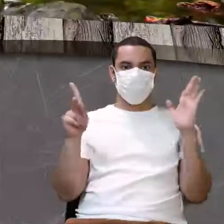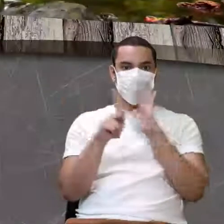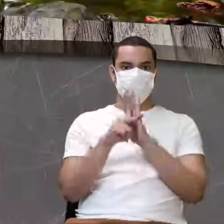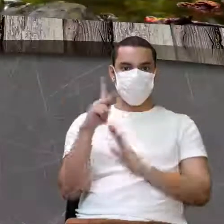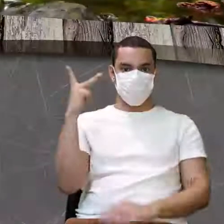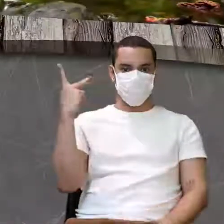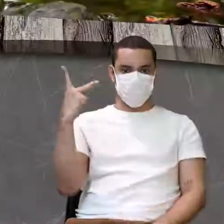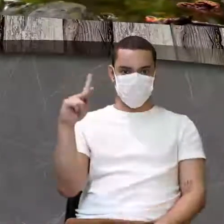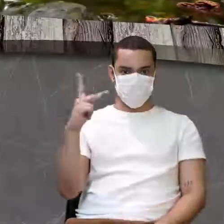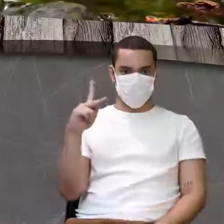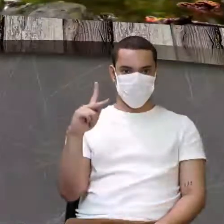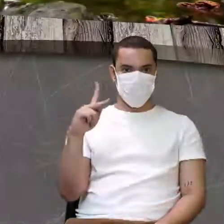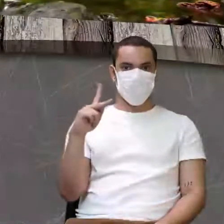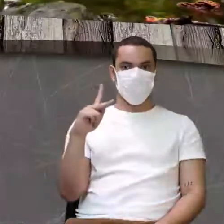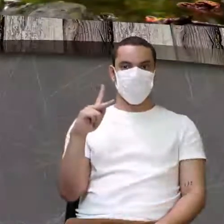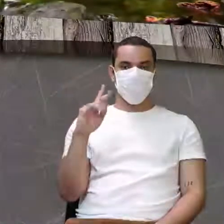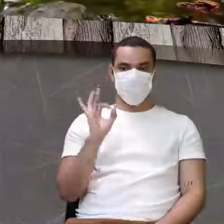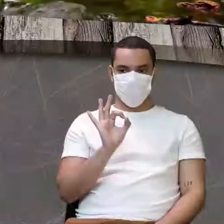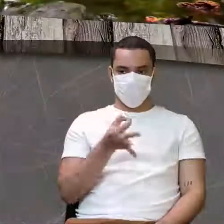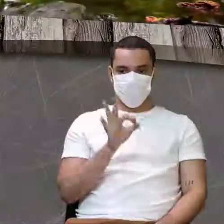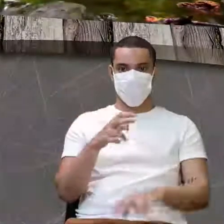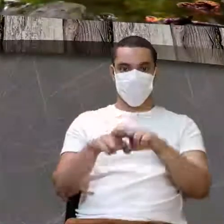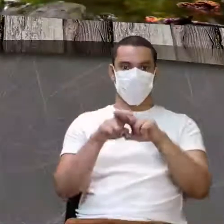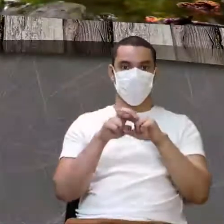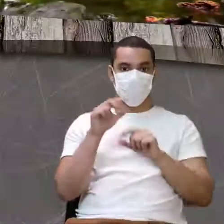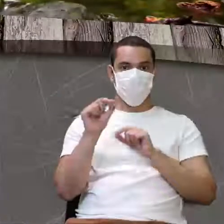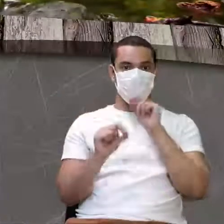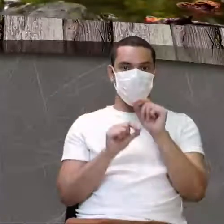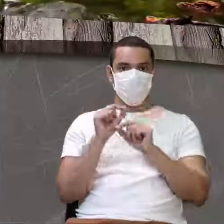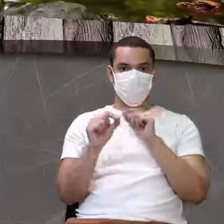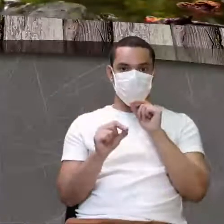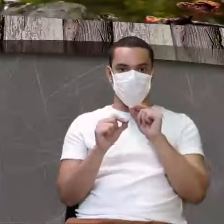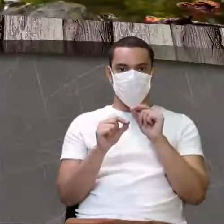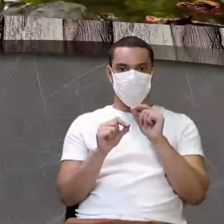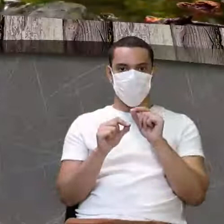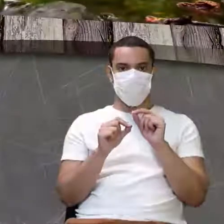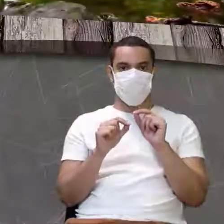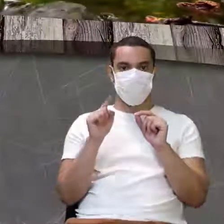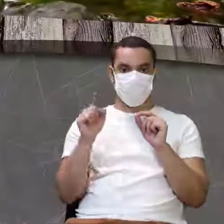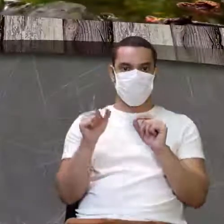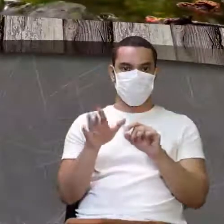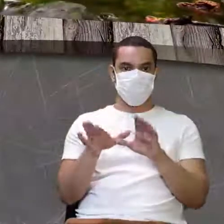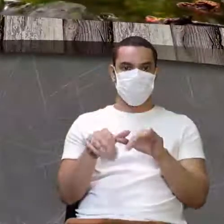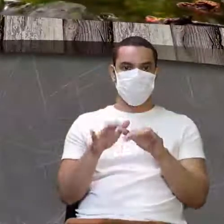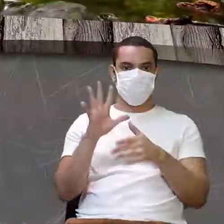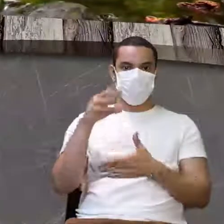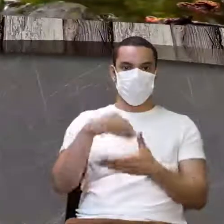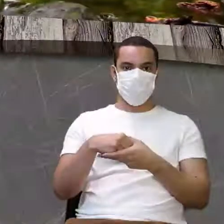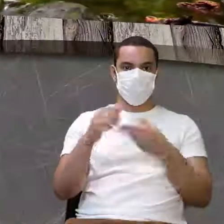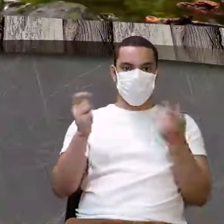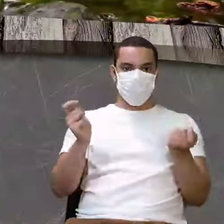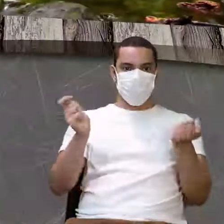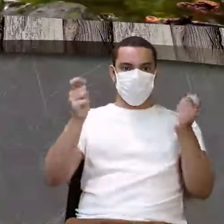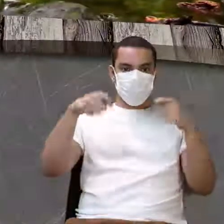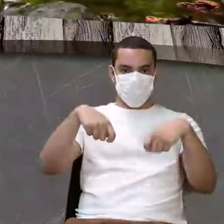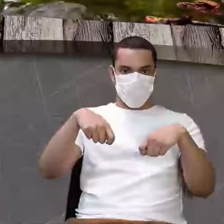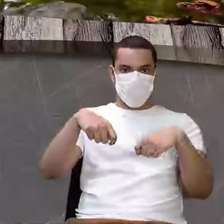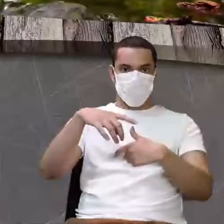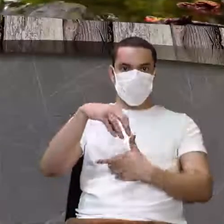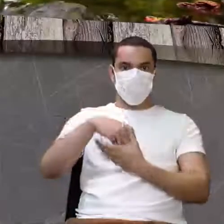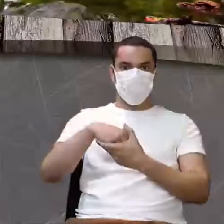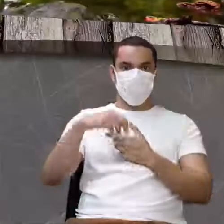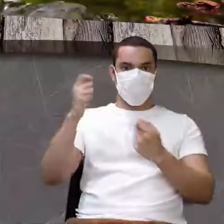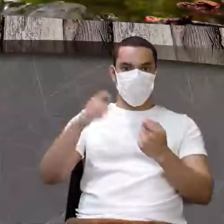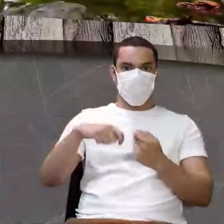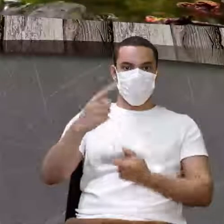exclusividade, tá? E aí, essa asa, né, a capacidade de